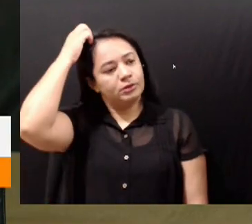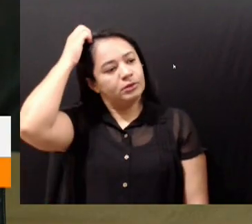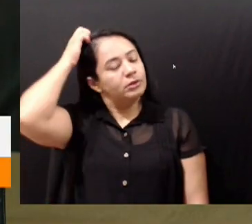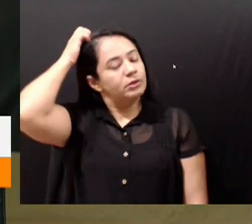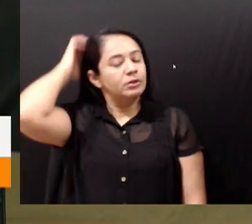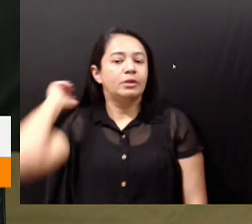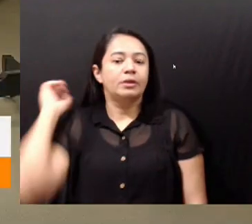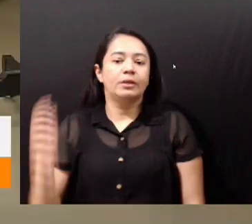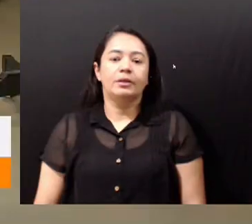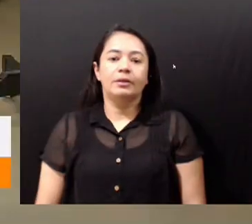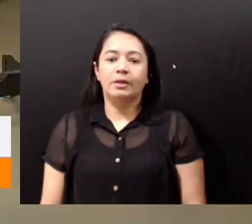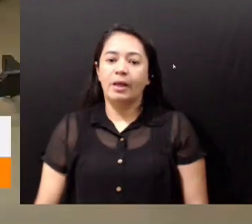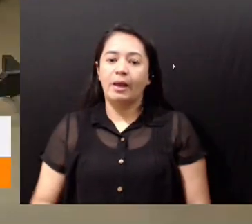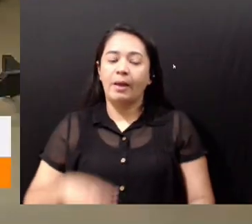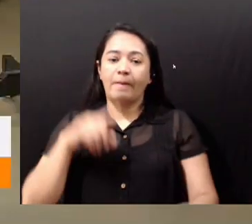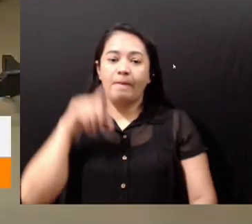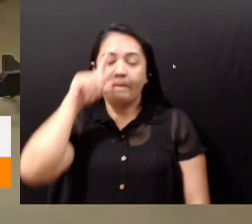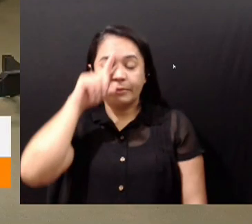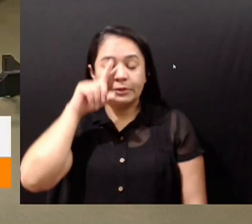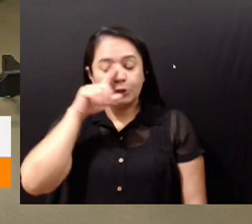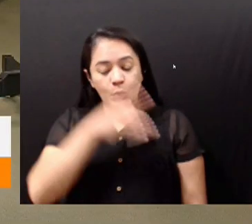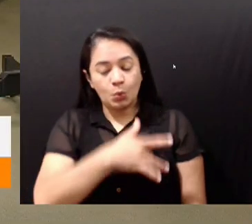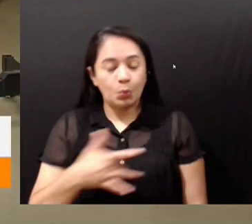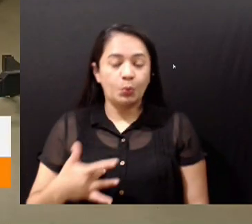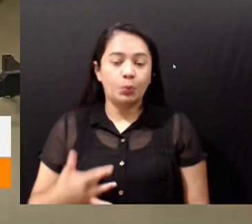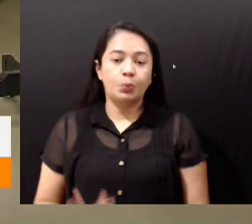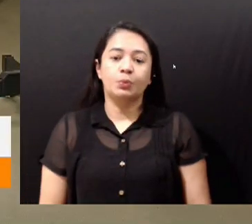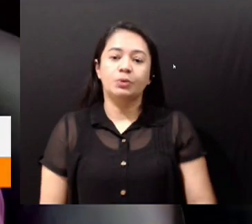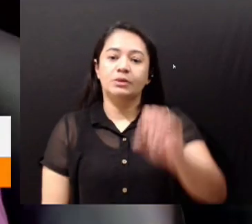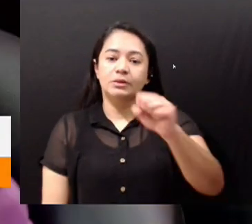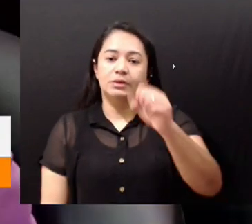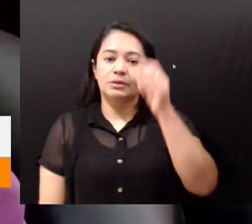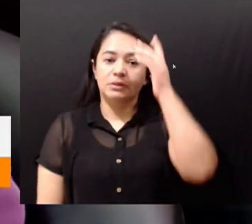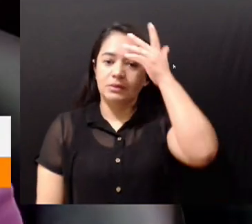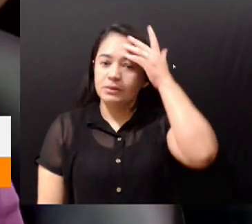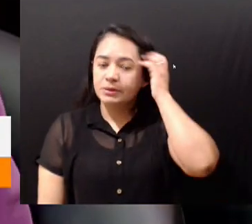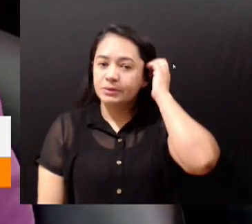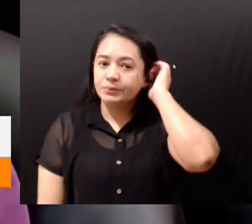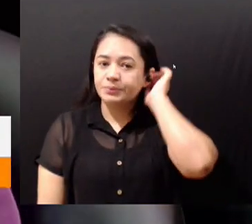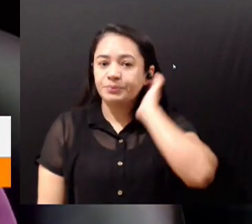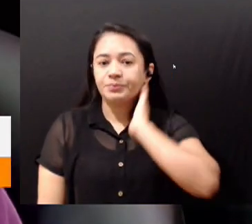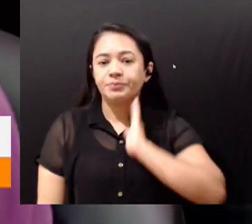saúde, não é, doutora? Sim. Inclusive, além das